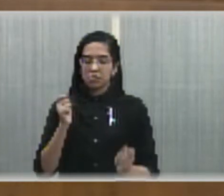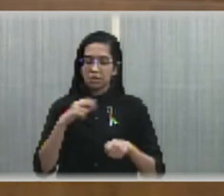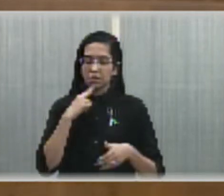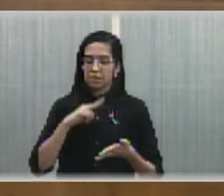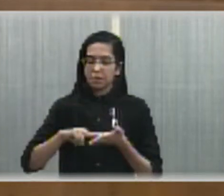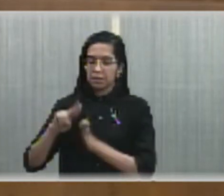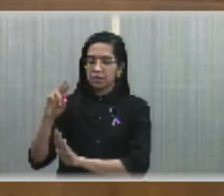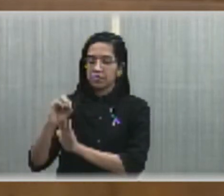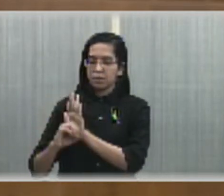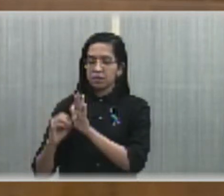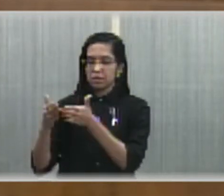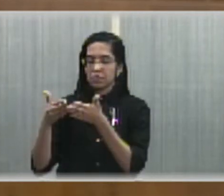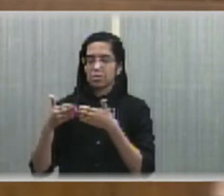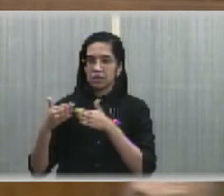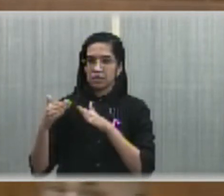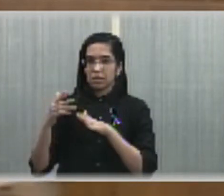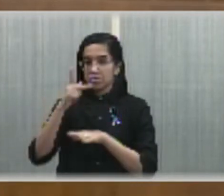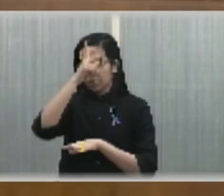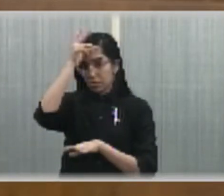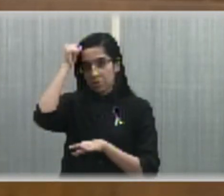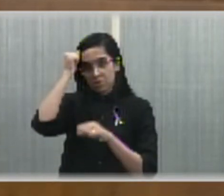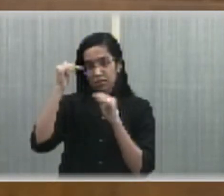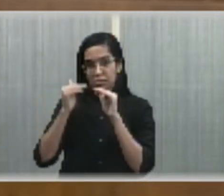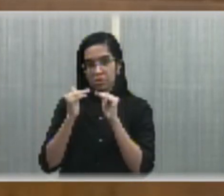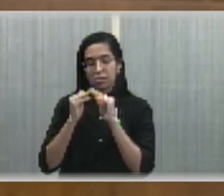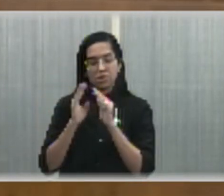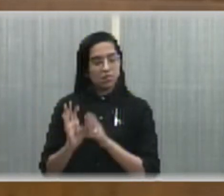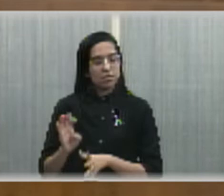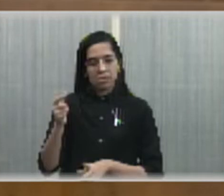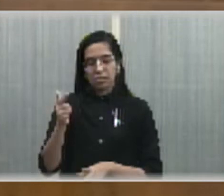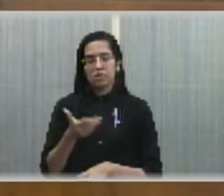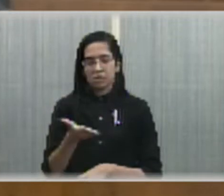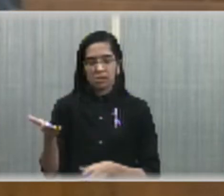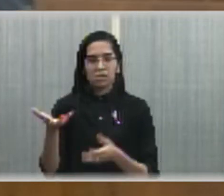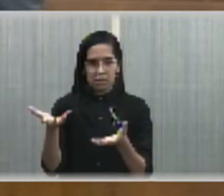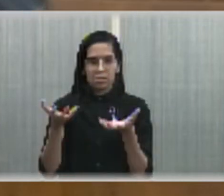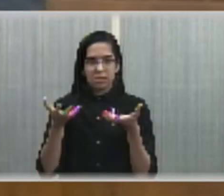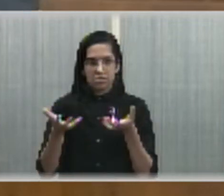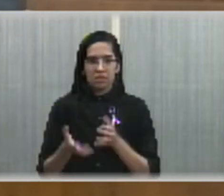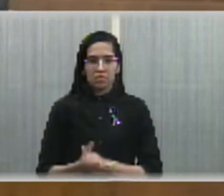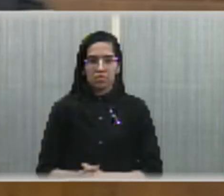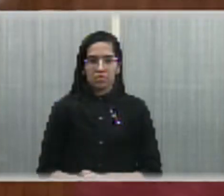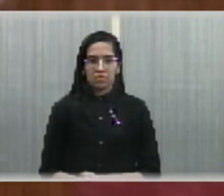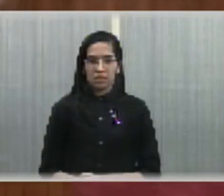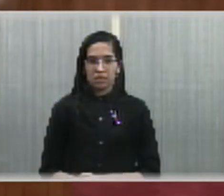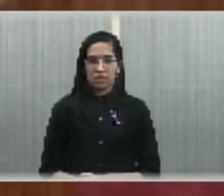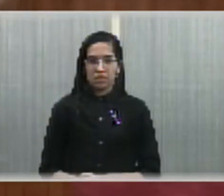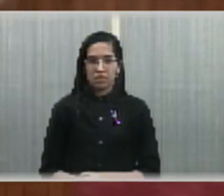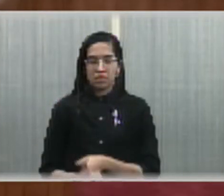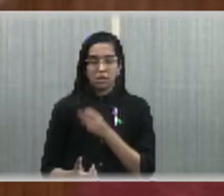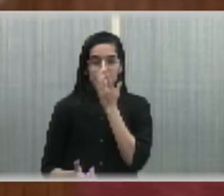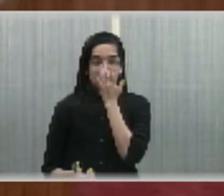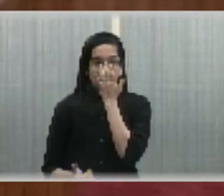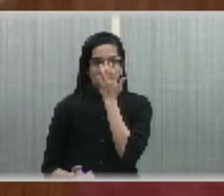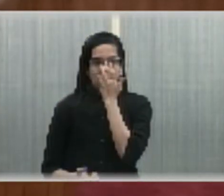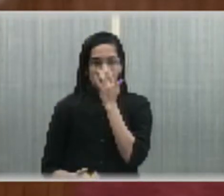anuência, que a Prefeitura tem todo o prazer de autorizar a obra. Era isso, senhor presidente.